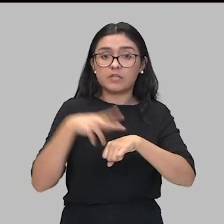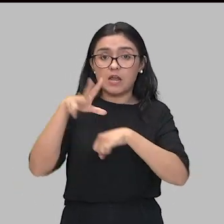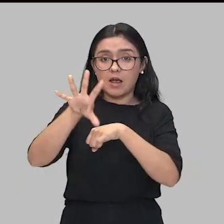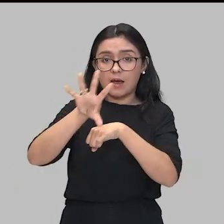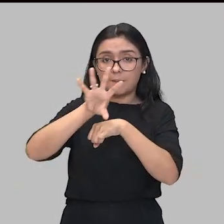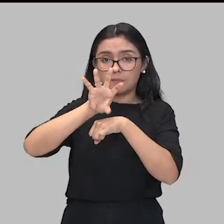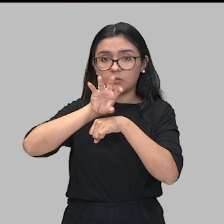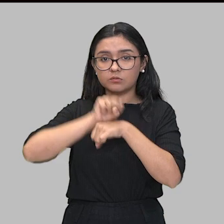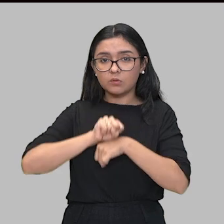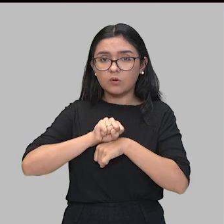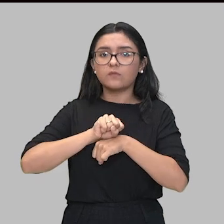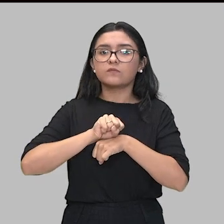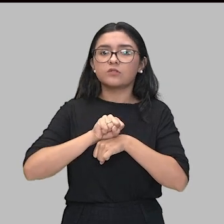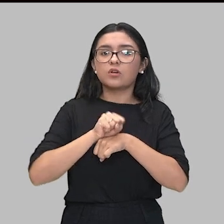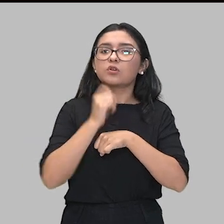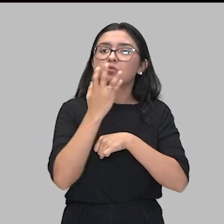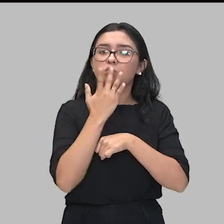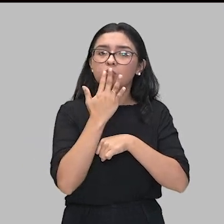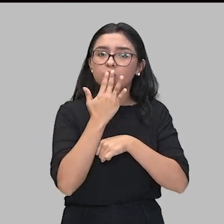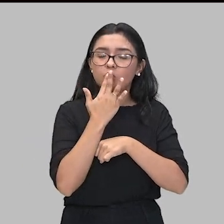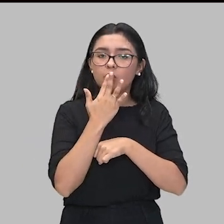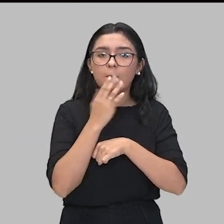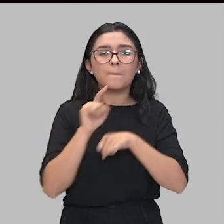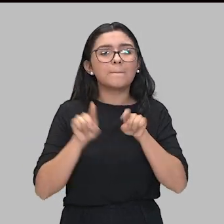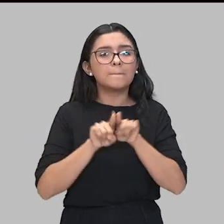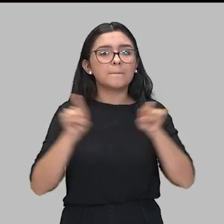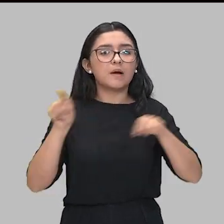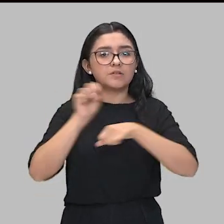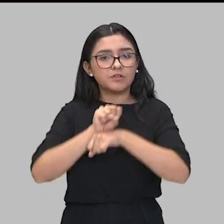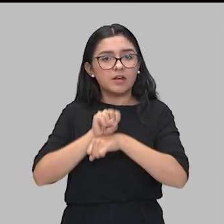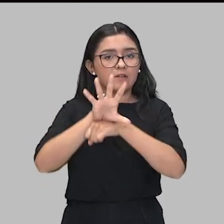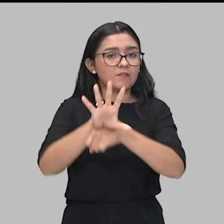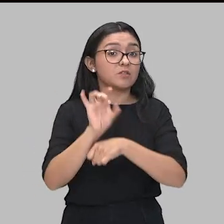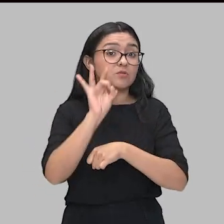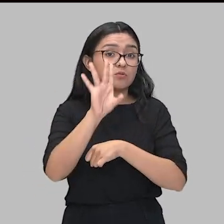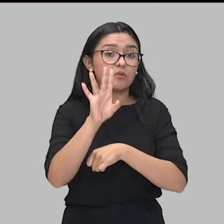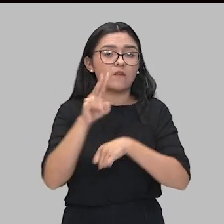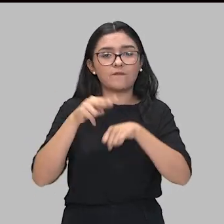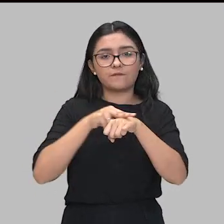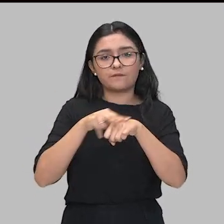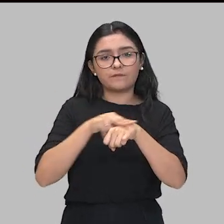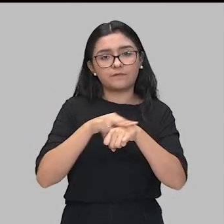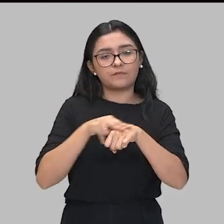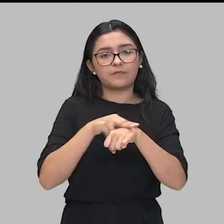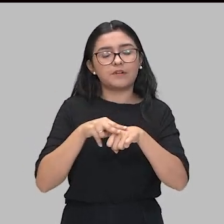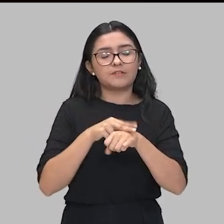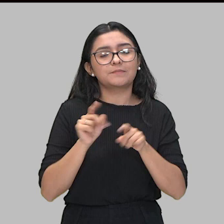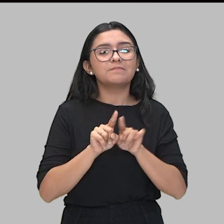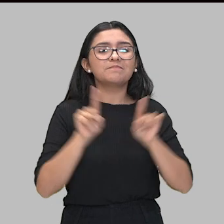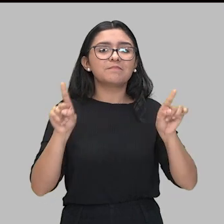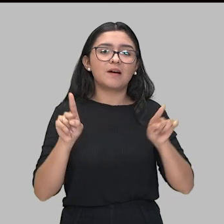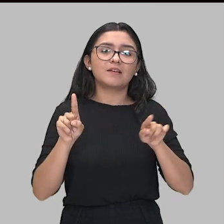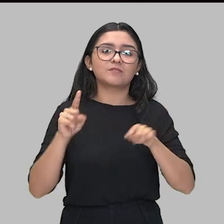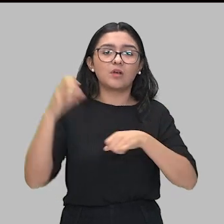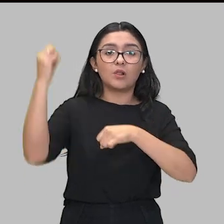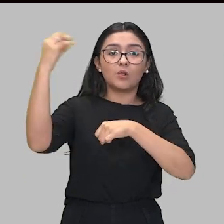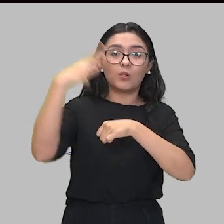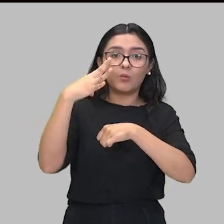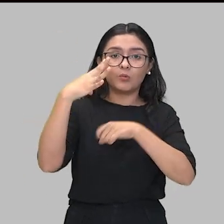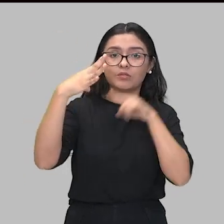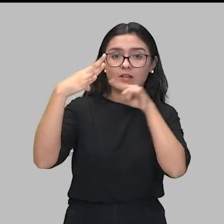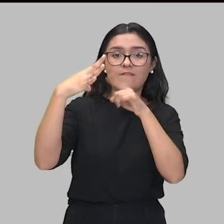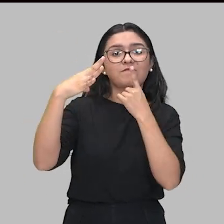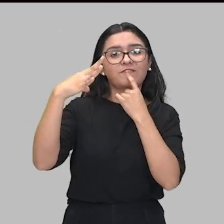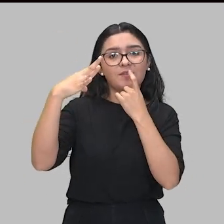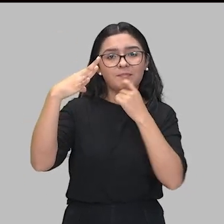as outras cores e reflete apenas o verde. No entanto, só está chegando luz da cor vermelha